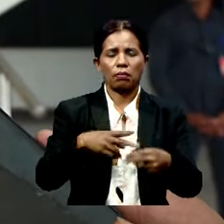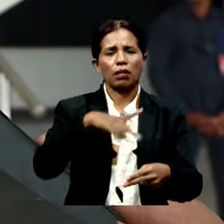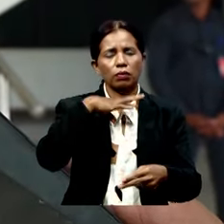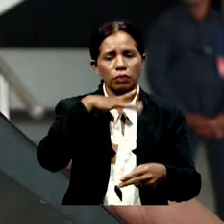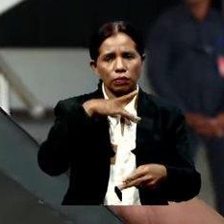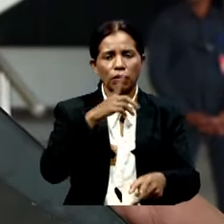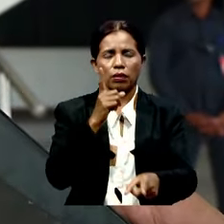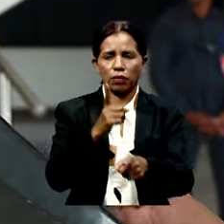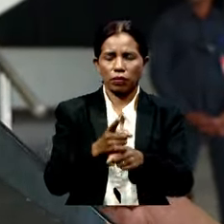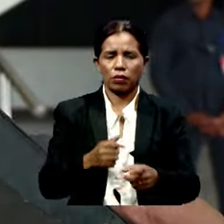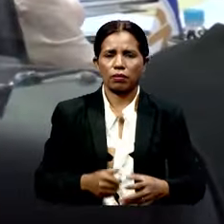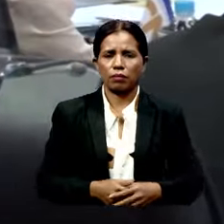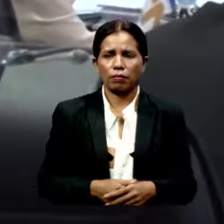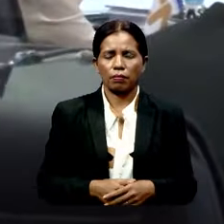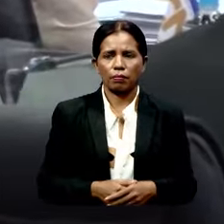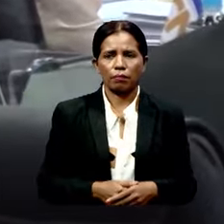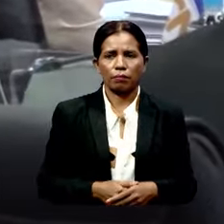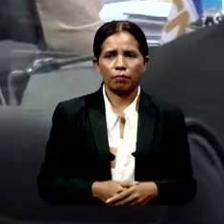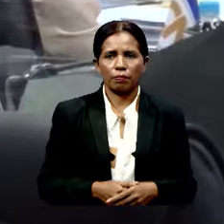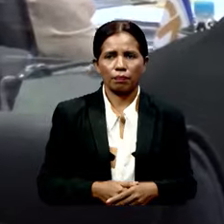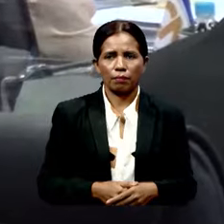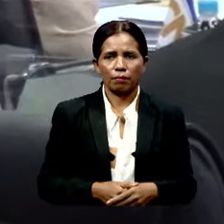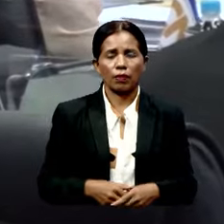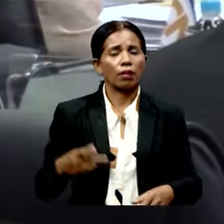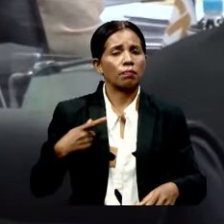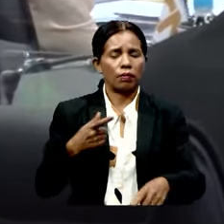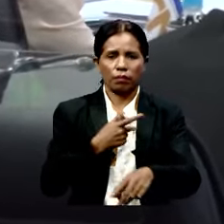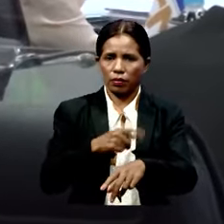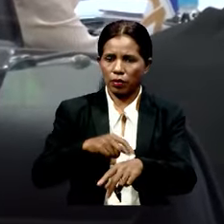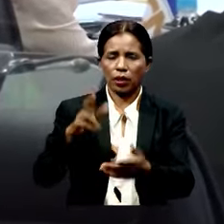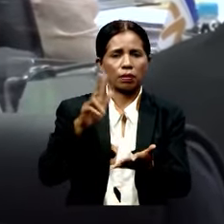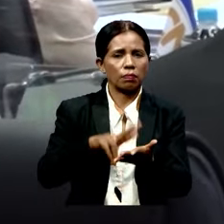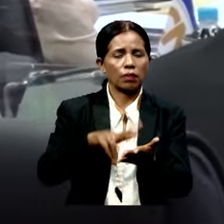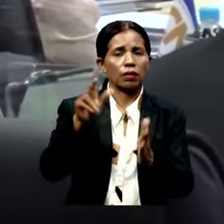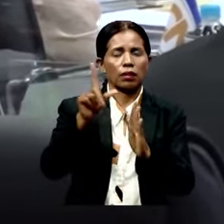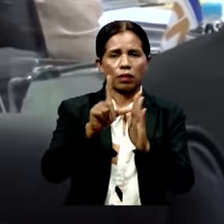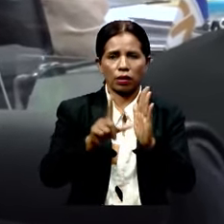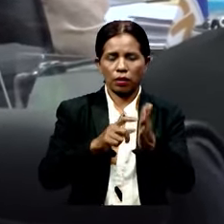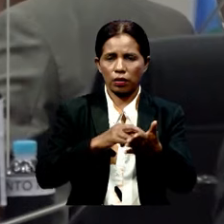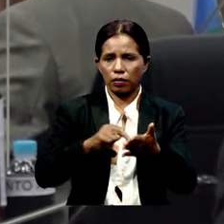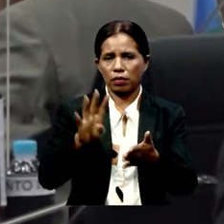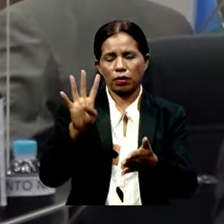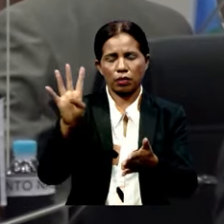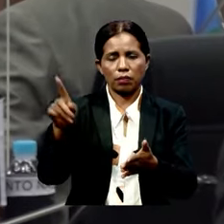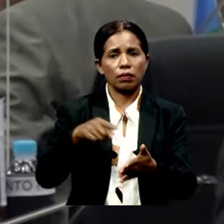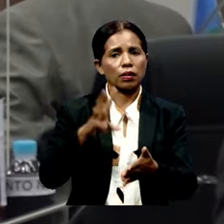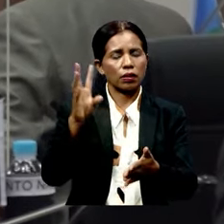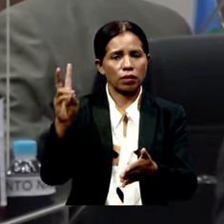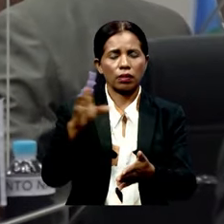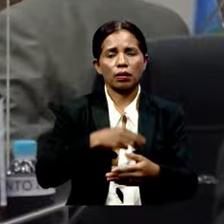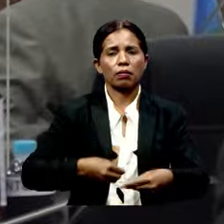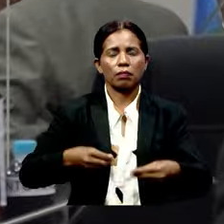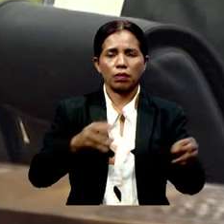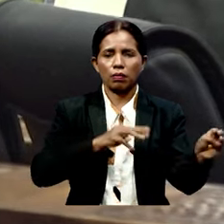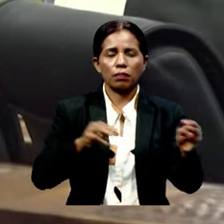depois injustiça agora. Foi na lei este Parlamento Nacional aprova projeto lei número 8/6, nebe procede ba